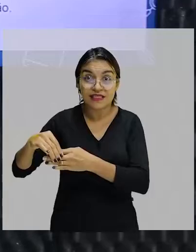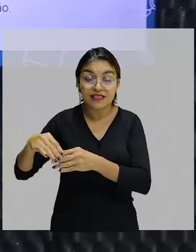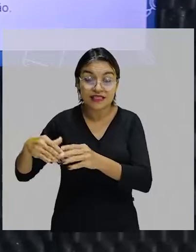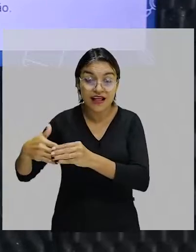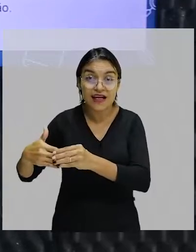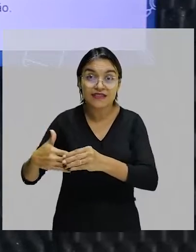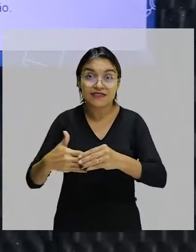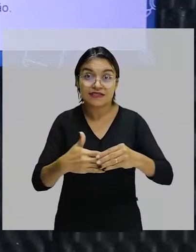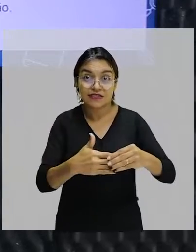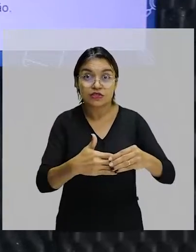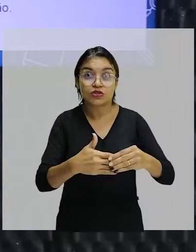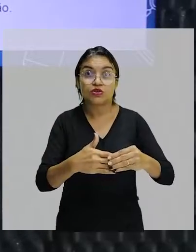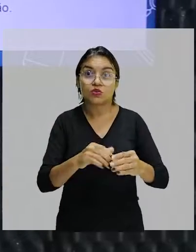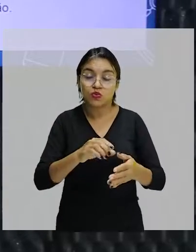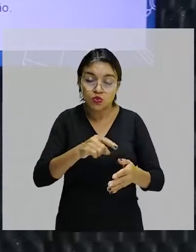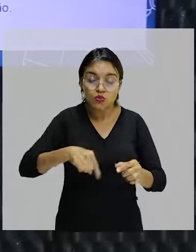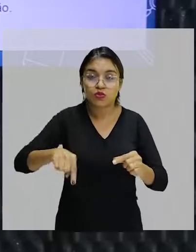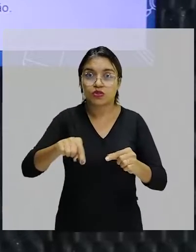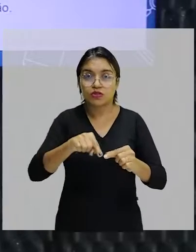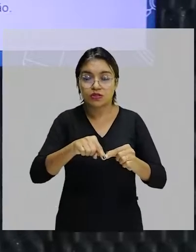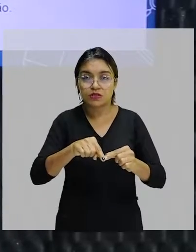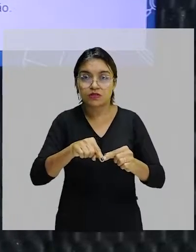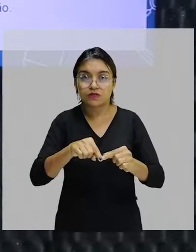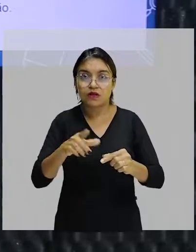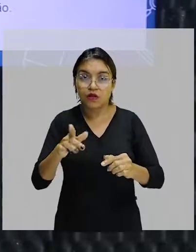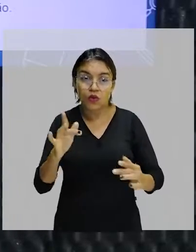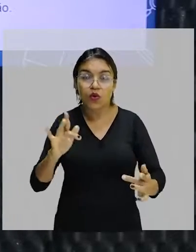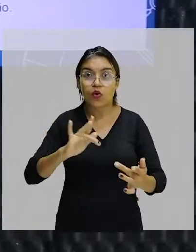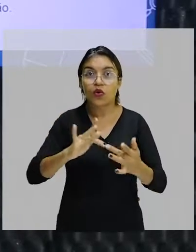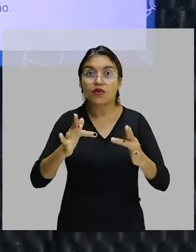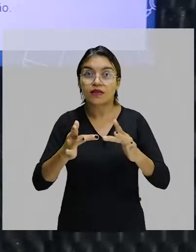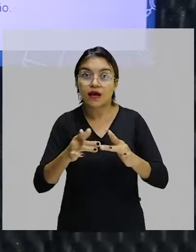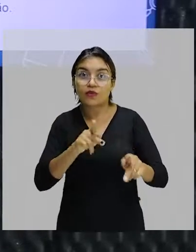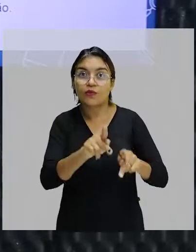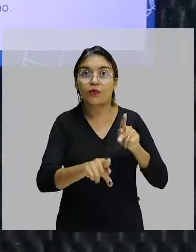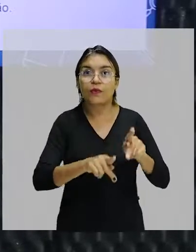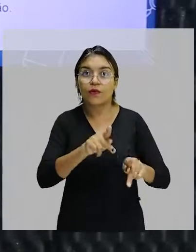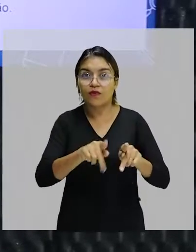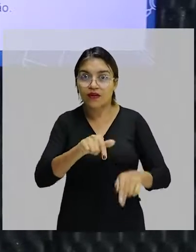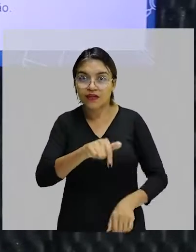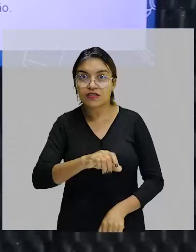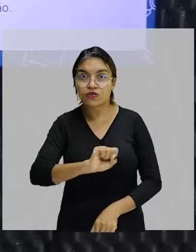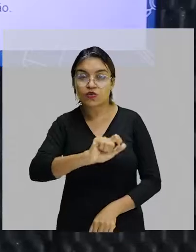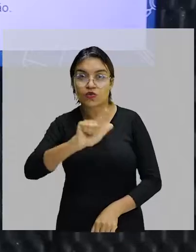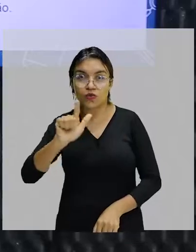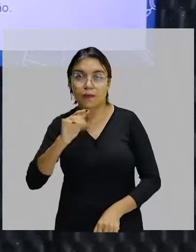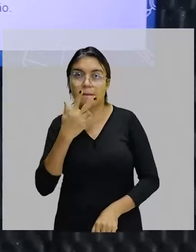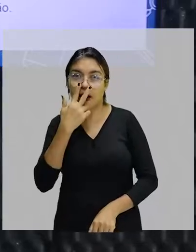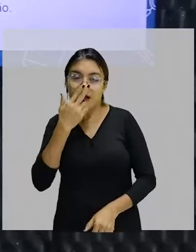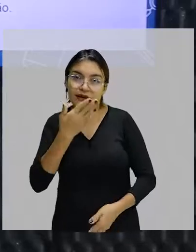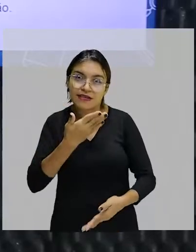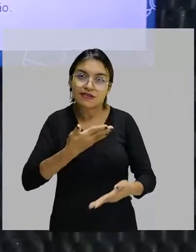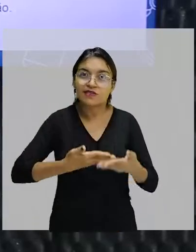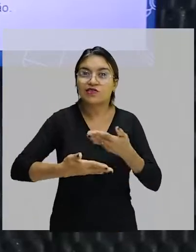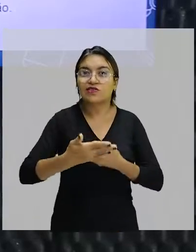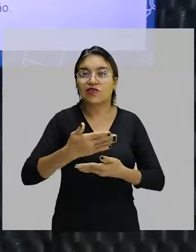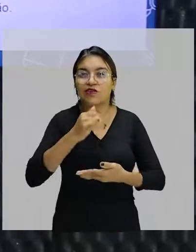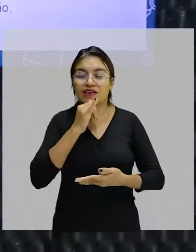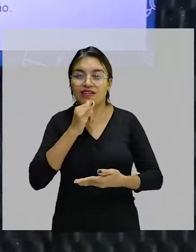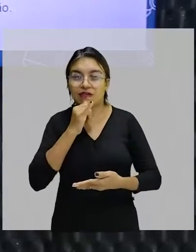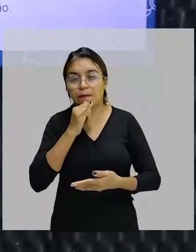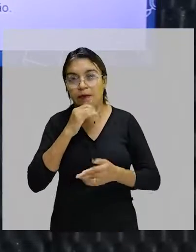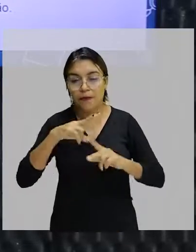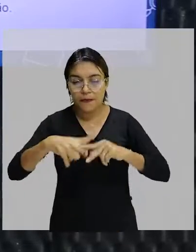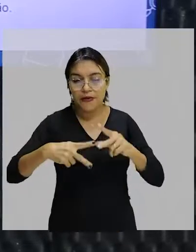e entravam em contato com a população local, esses discos viravam base de troca. Então, eles ofereciam isso como presentes, por exemplo,